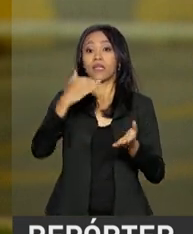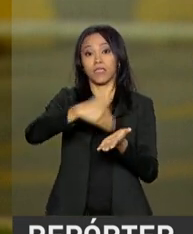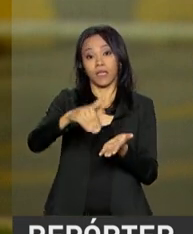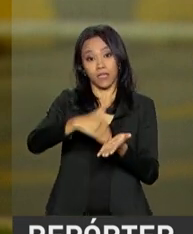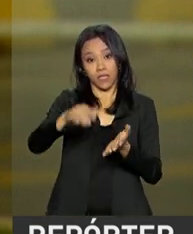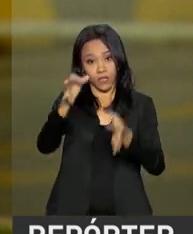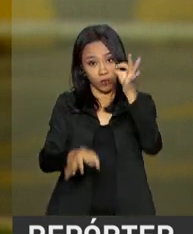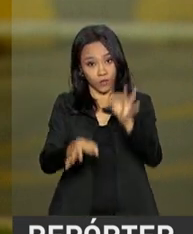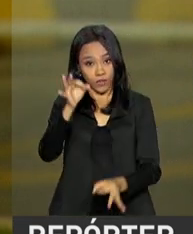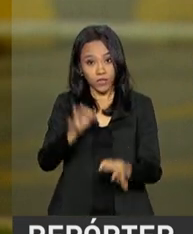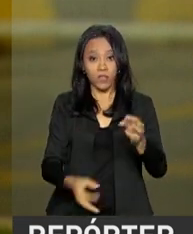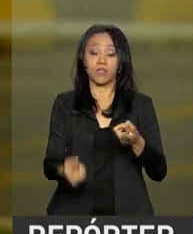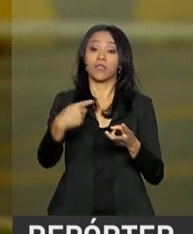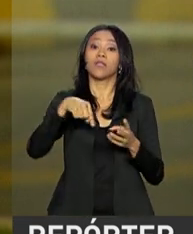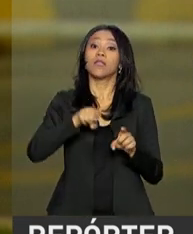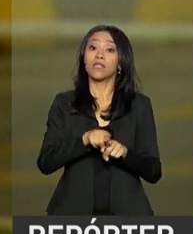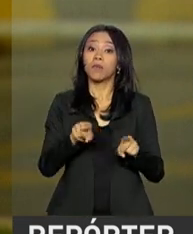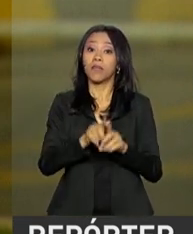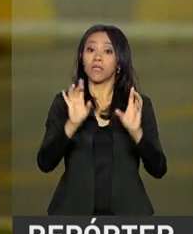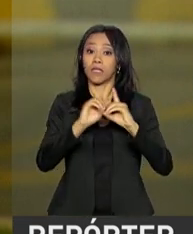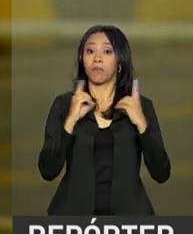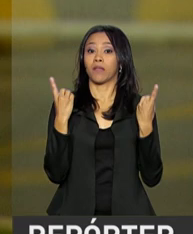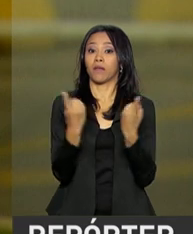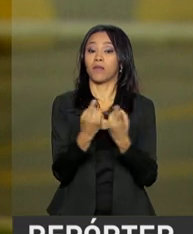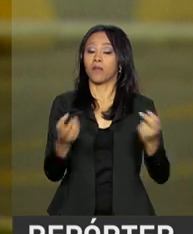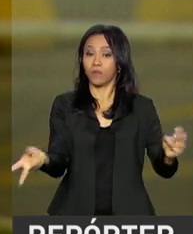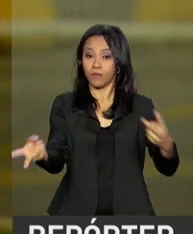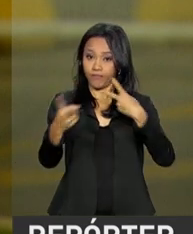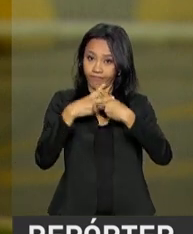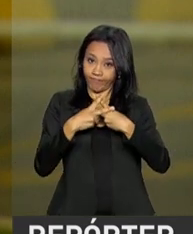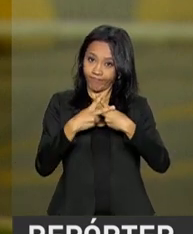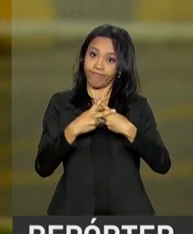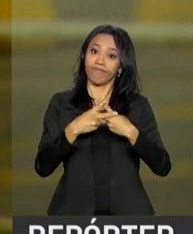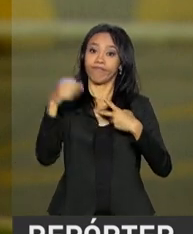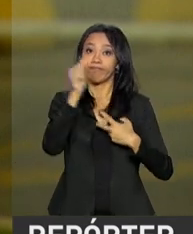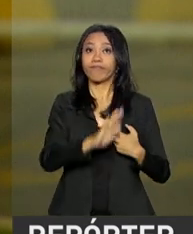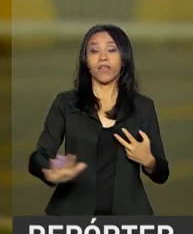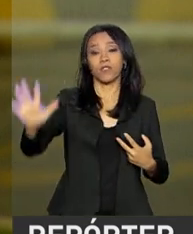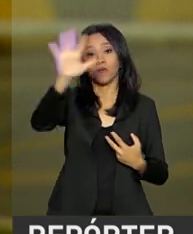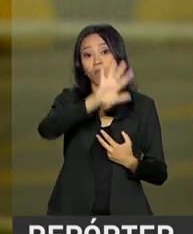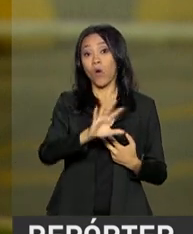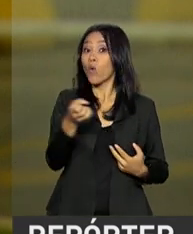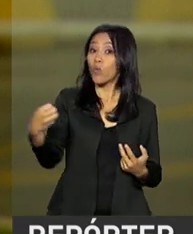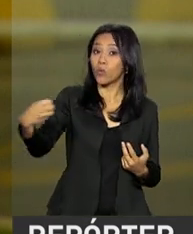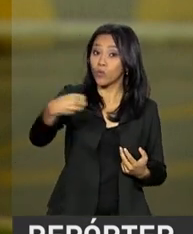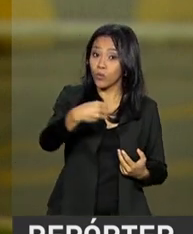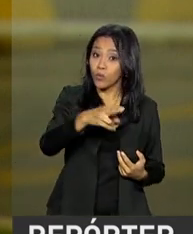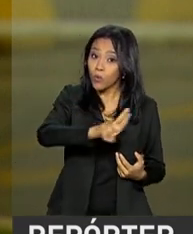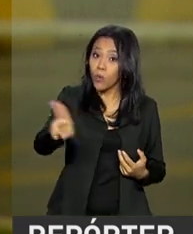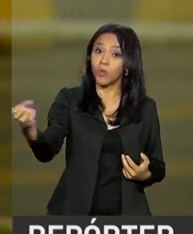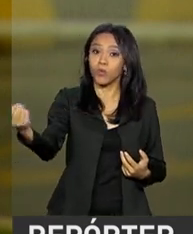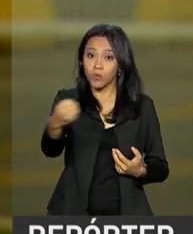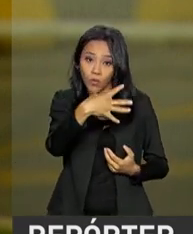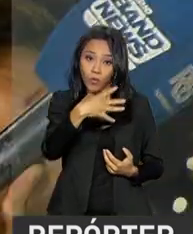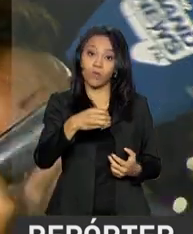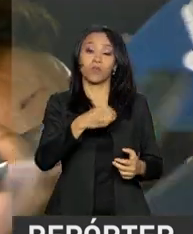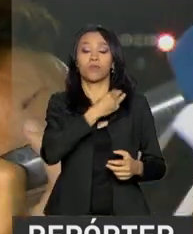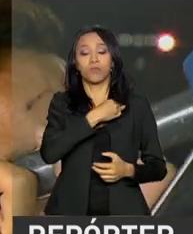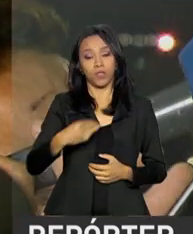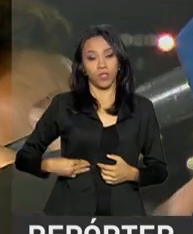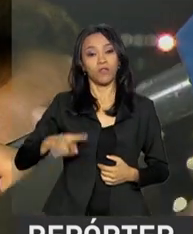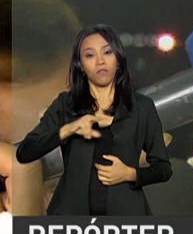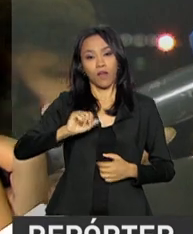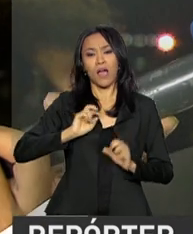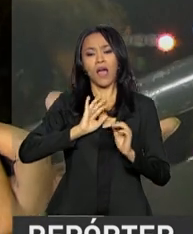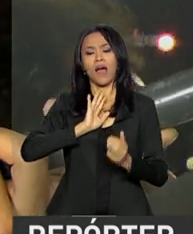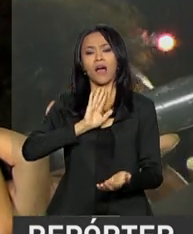e também o departamento penitenciário nacional o nome do novo ministro deve ser divulgado até o fim da semana o presidente